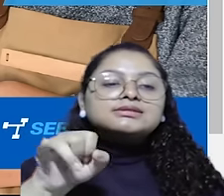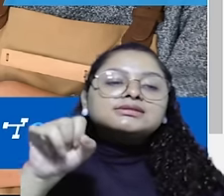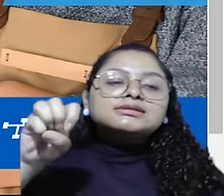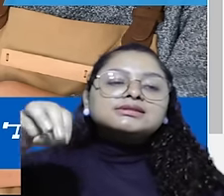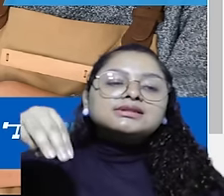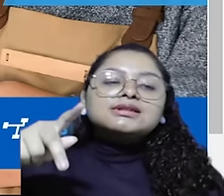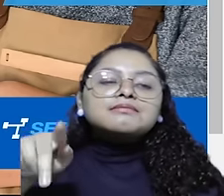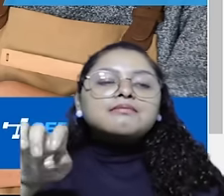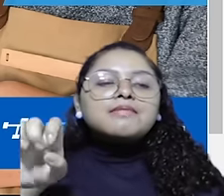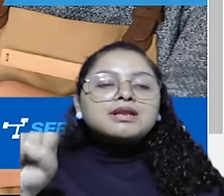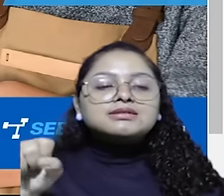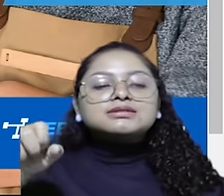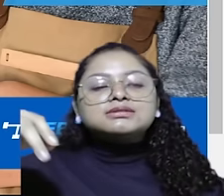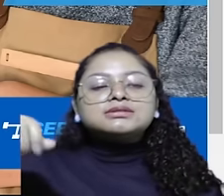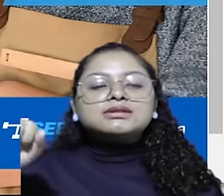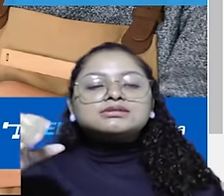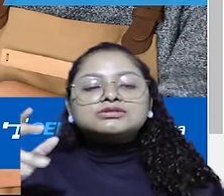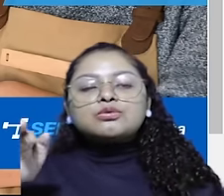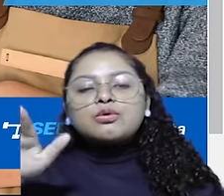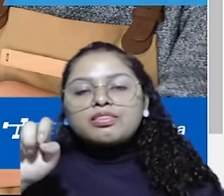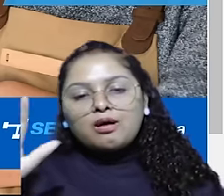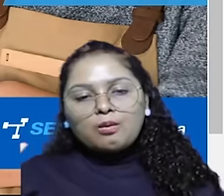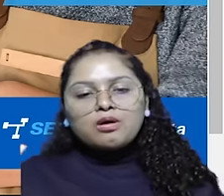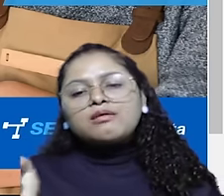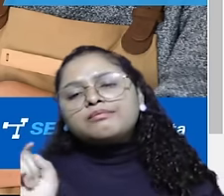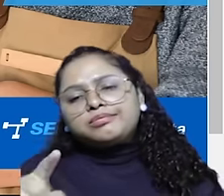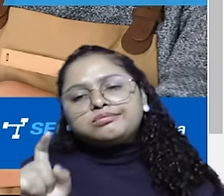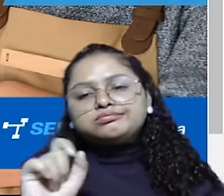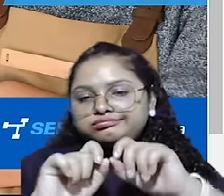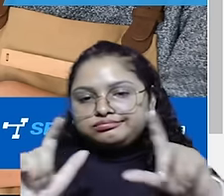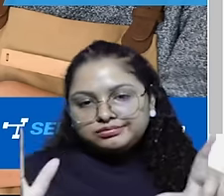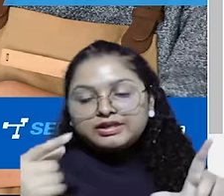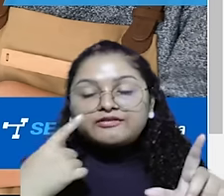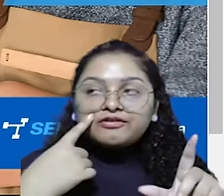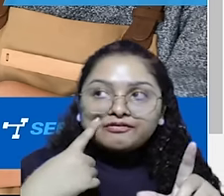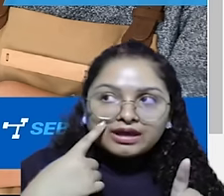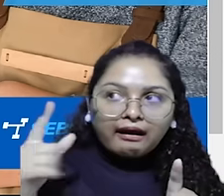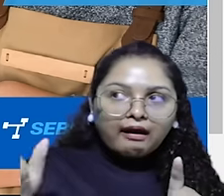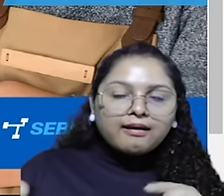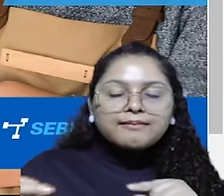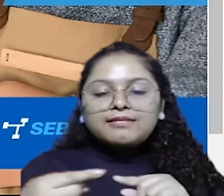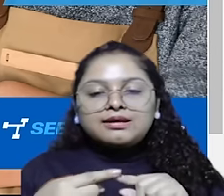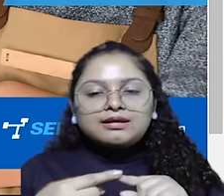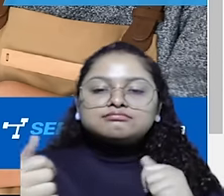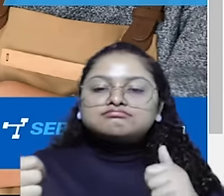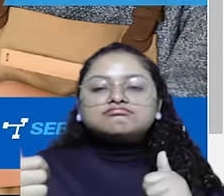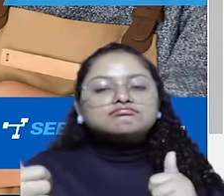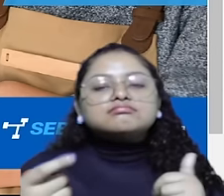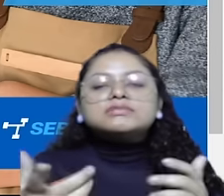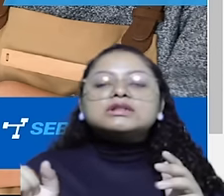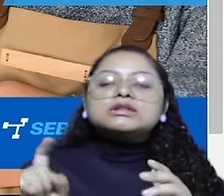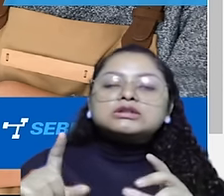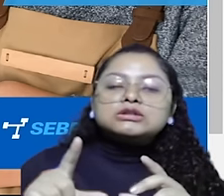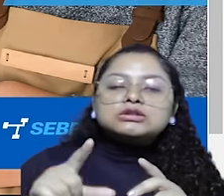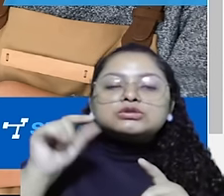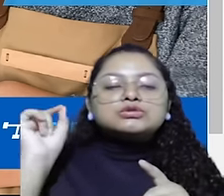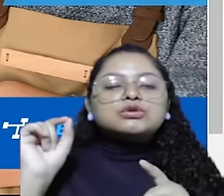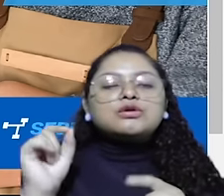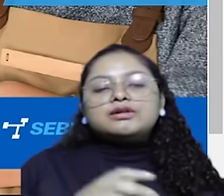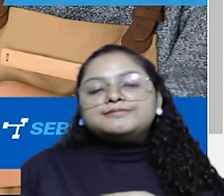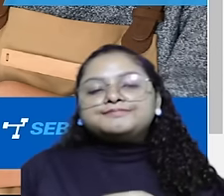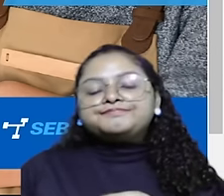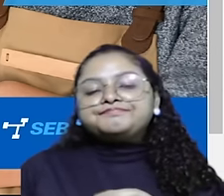acessa lá o site de consulta de optante do simples verifica Ah está Como optante fechou seleciona então a opção Simples